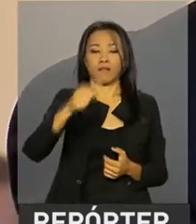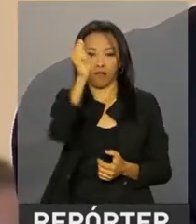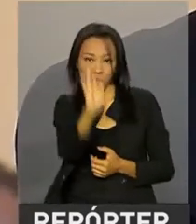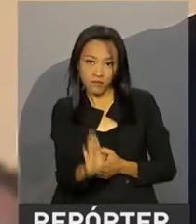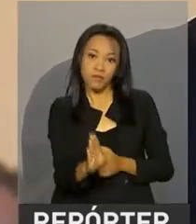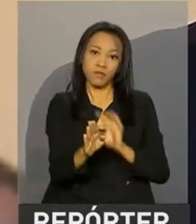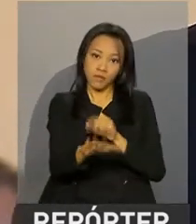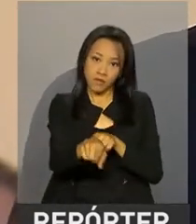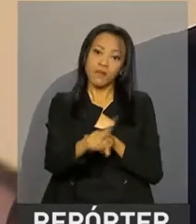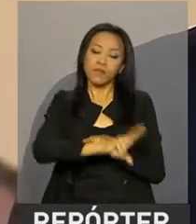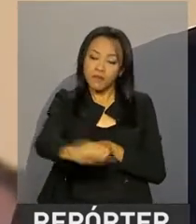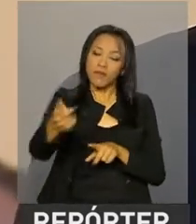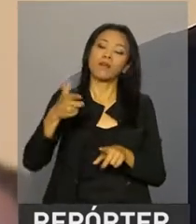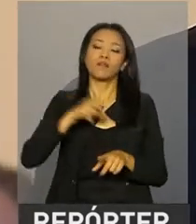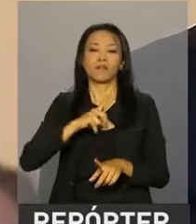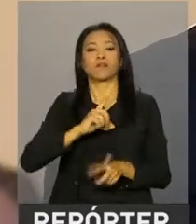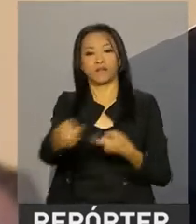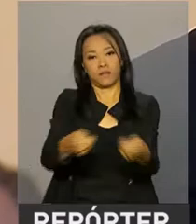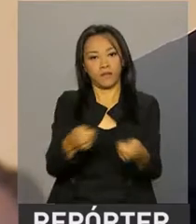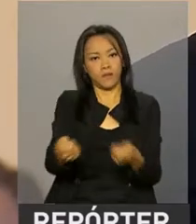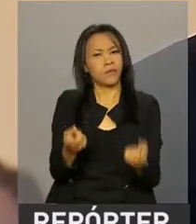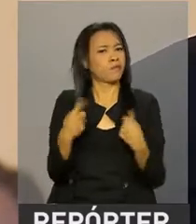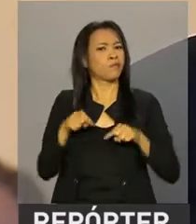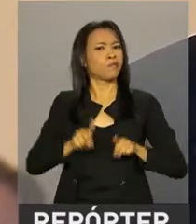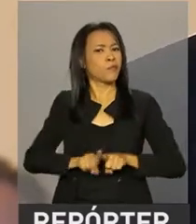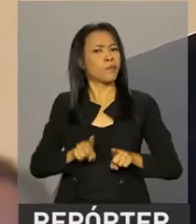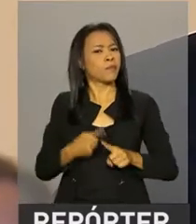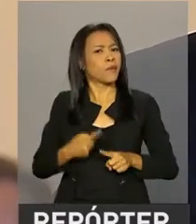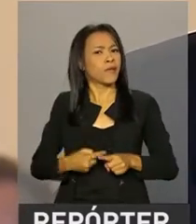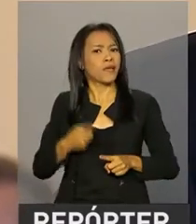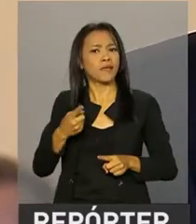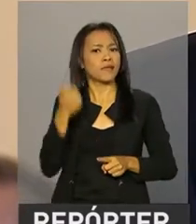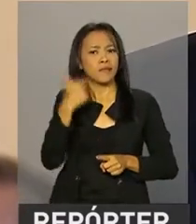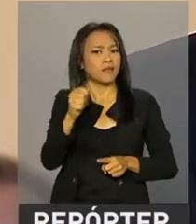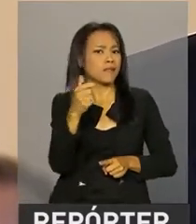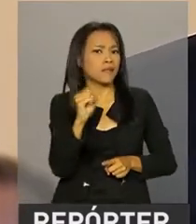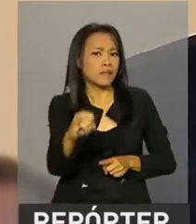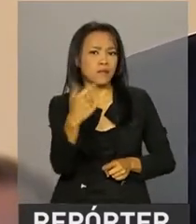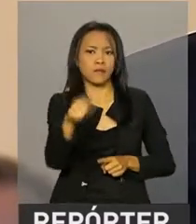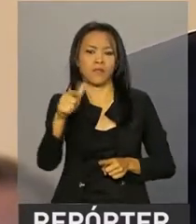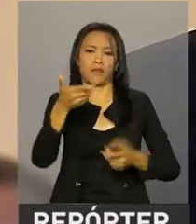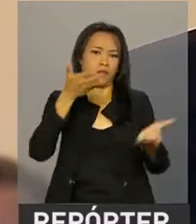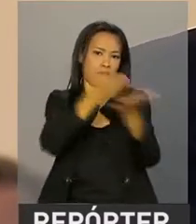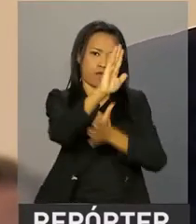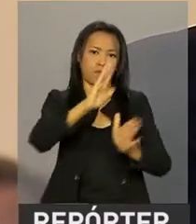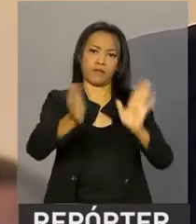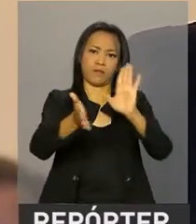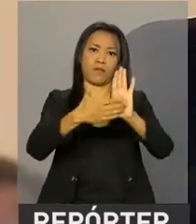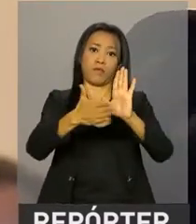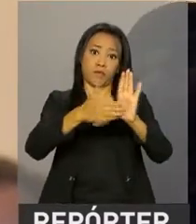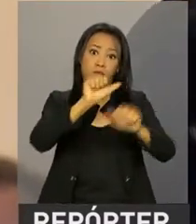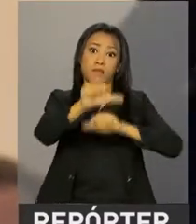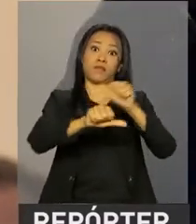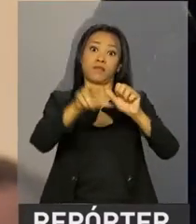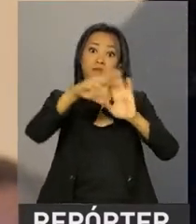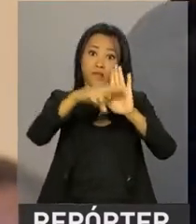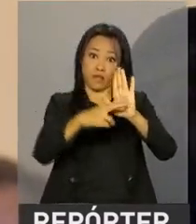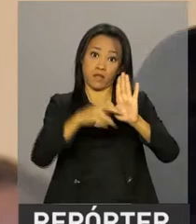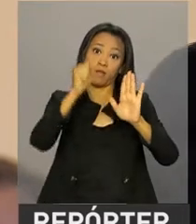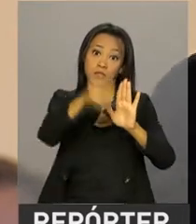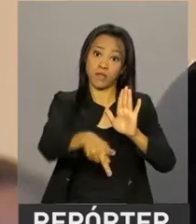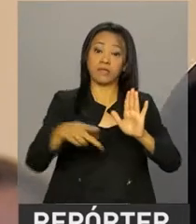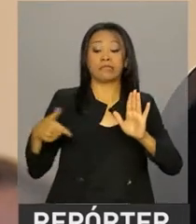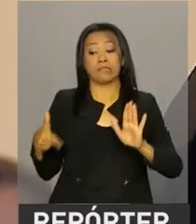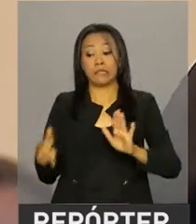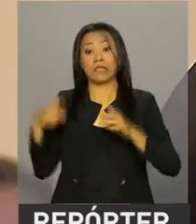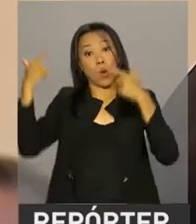estar sob controle. Porque sem a aprovação da Previdência, nós vamos ter de novo as despesas